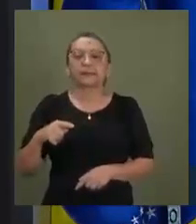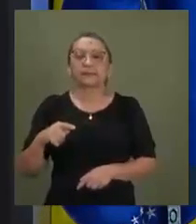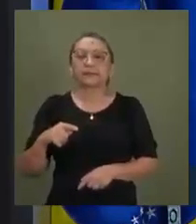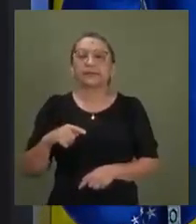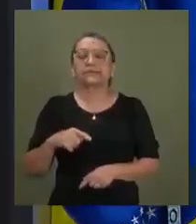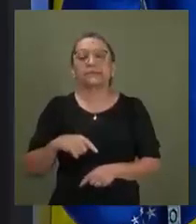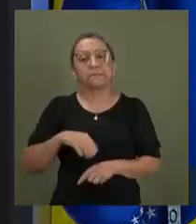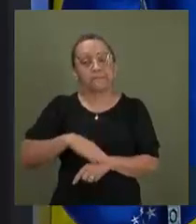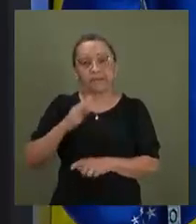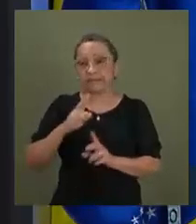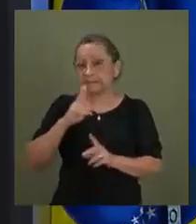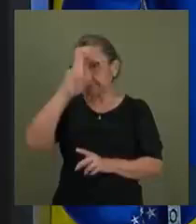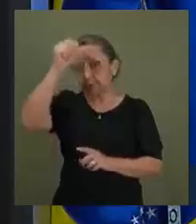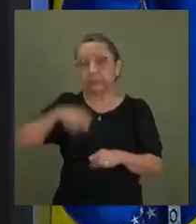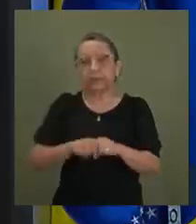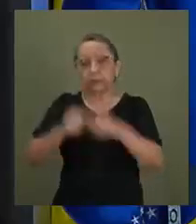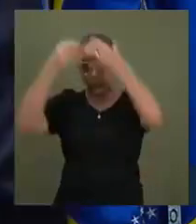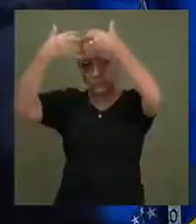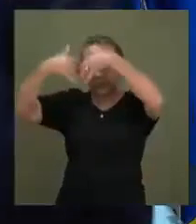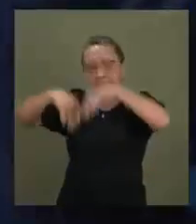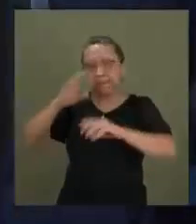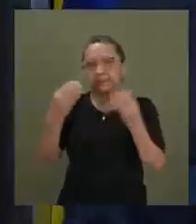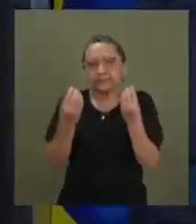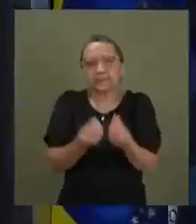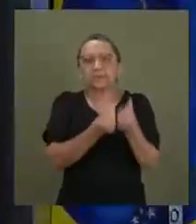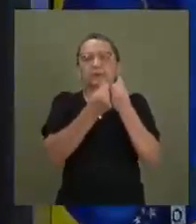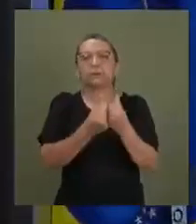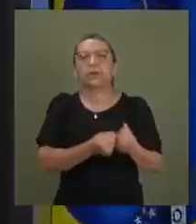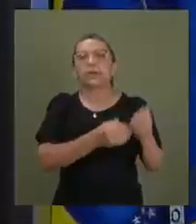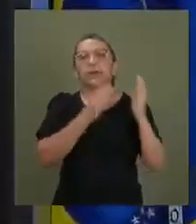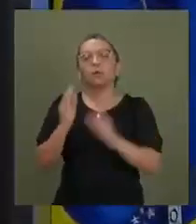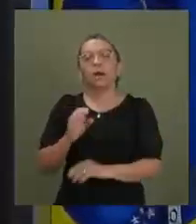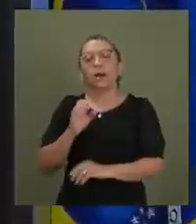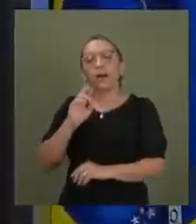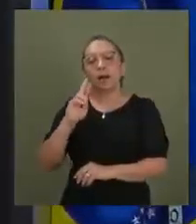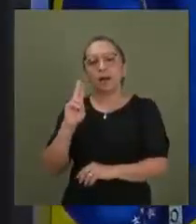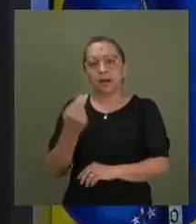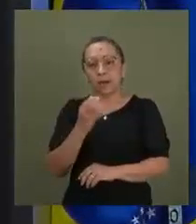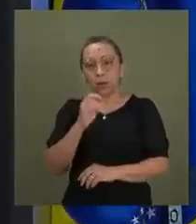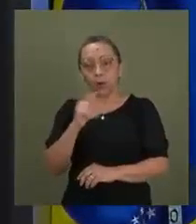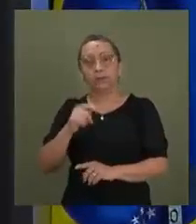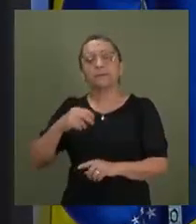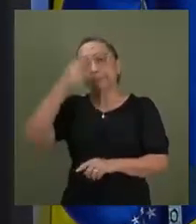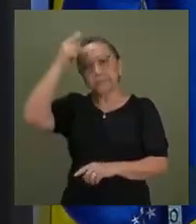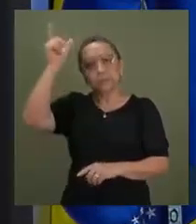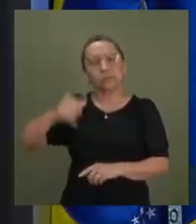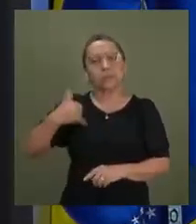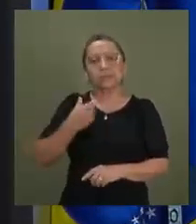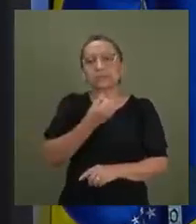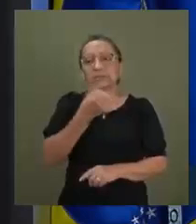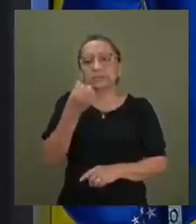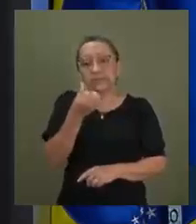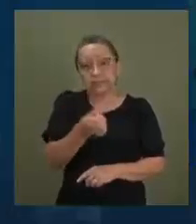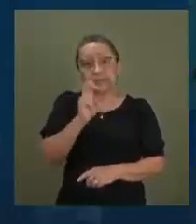e do cérebro, que é mais sensível. Aqui é uma aorta, dissecção da aorta, paciente de 55 anos também morreu, e 30 anos de